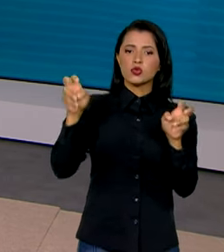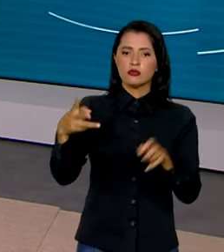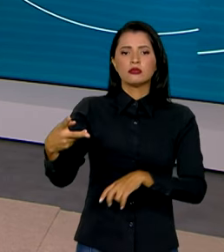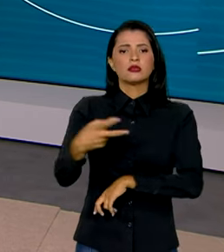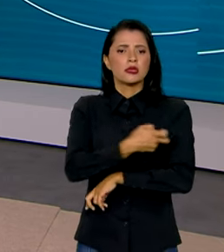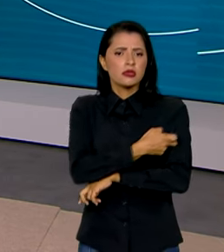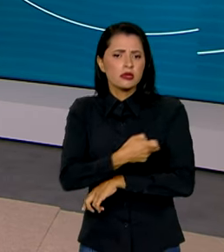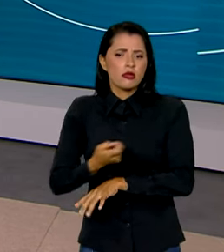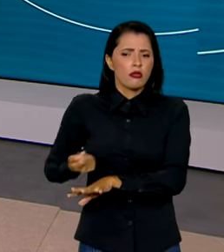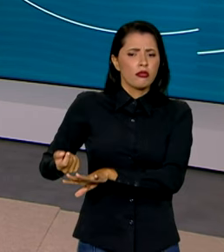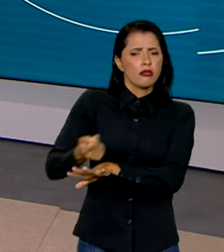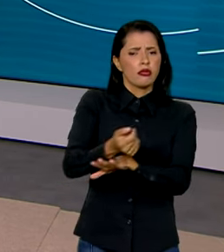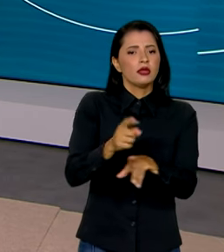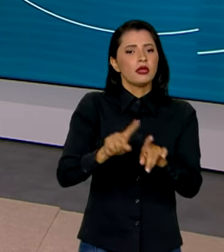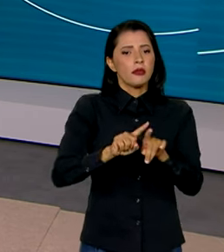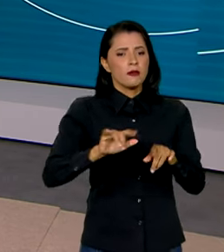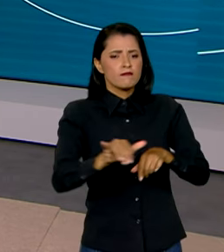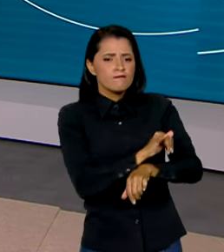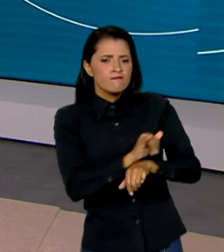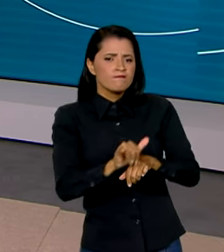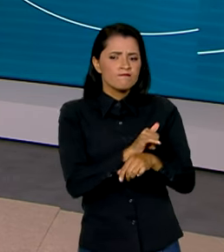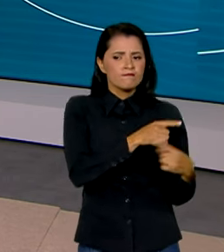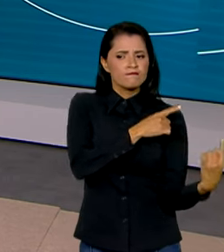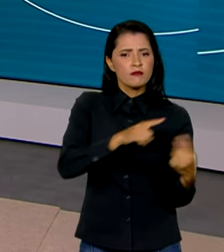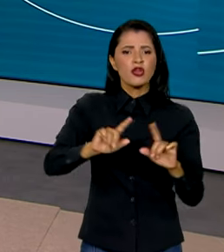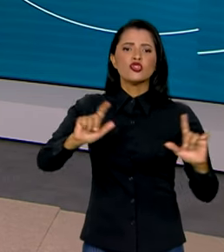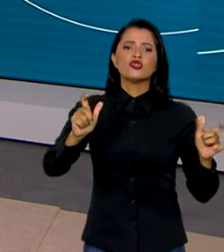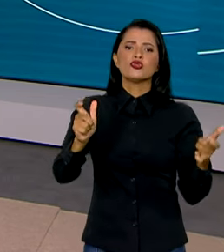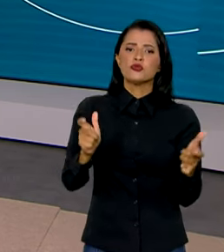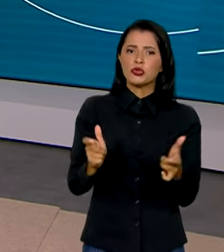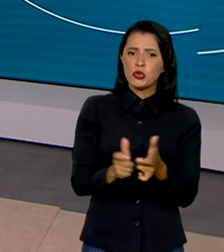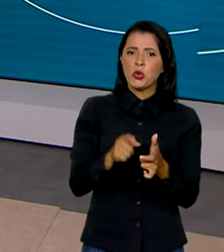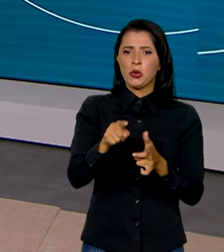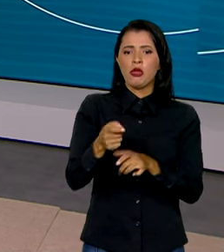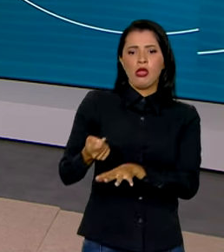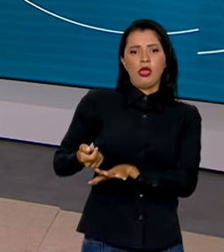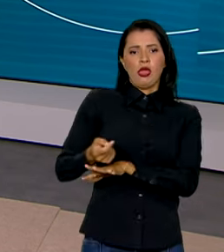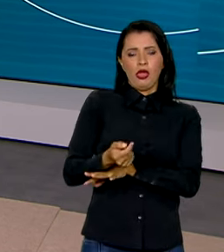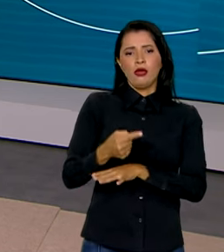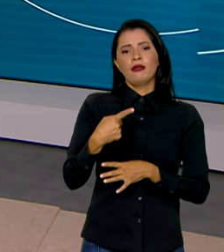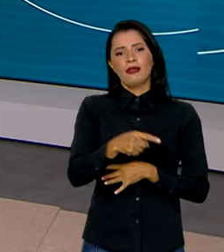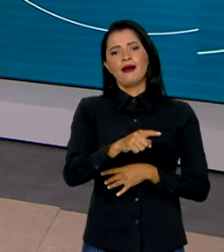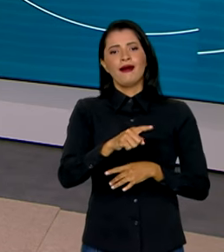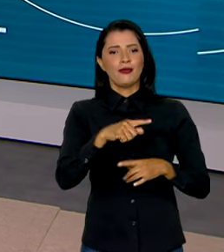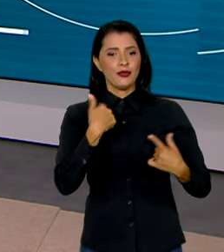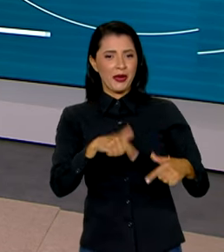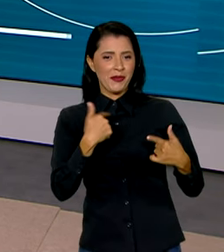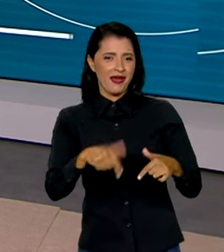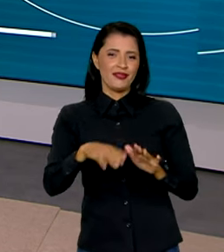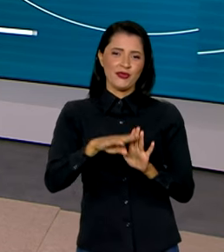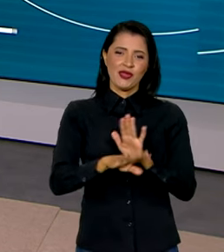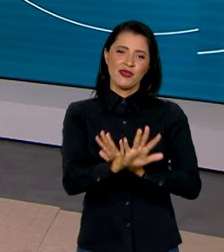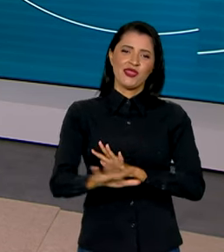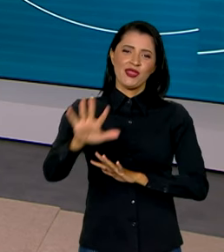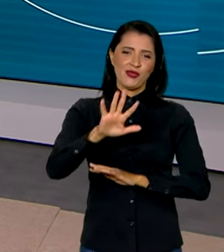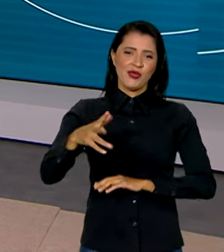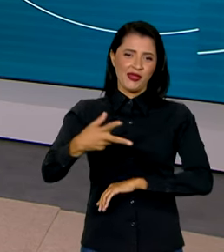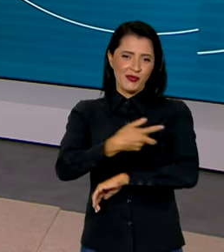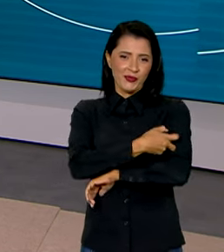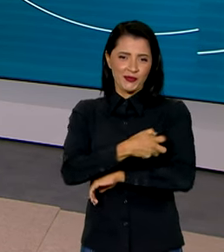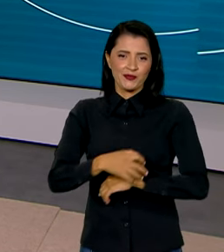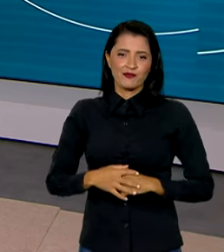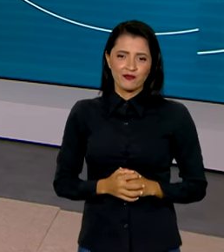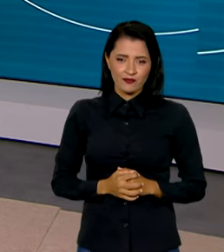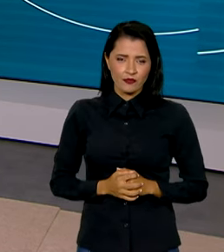vacinas e no desenvolvimento de estratégias para reduzir o efeito das fake news nas ações do Programa Nacional de